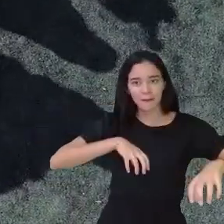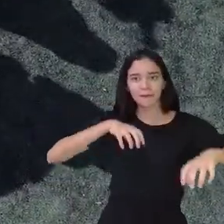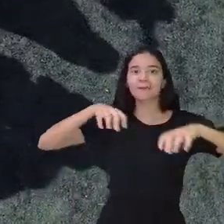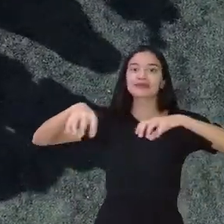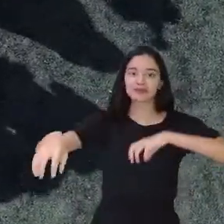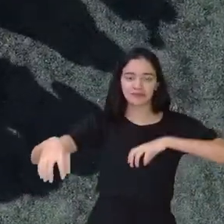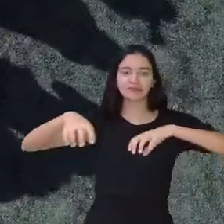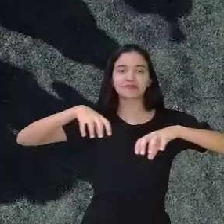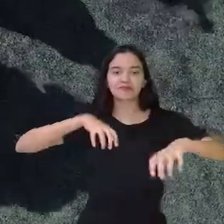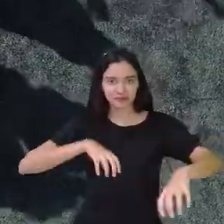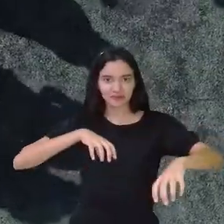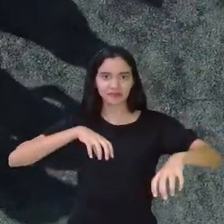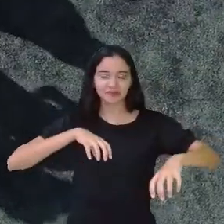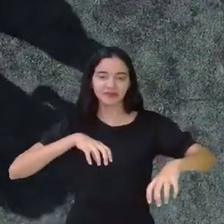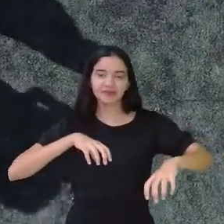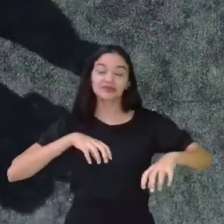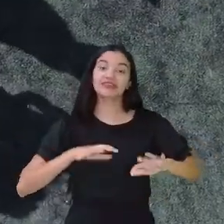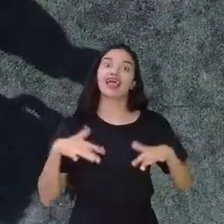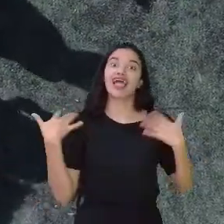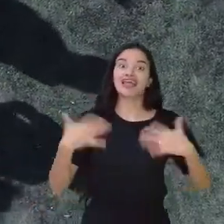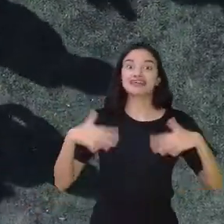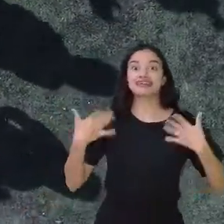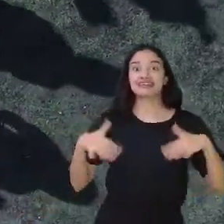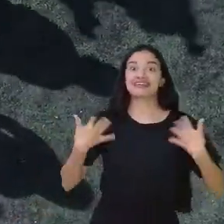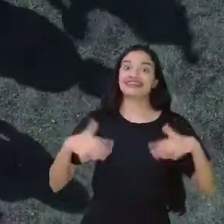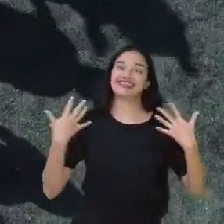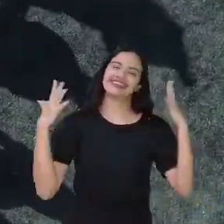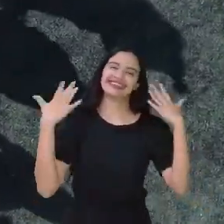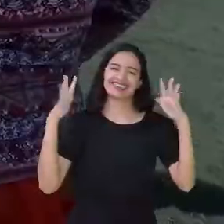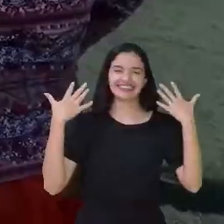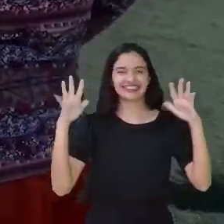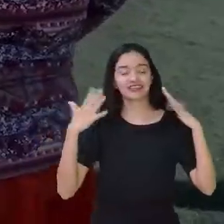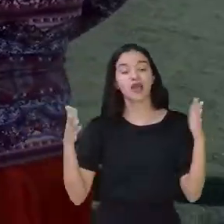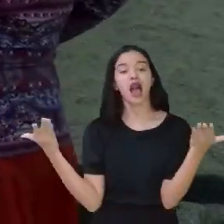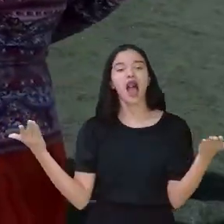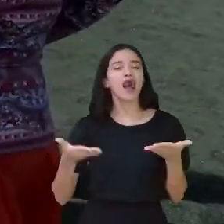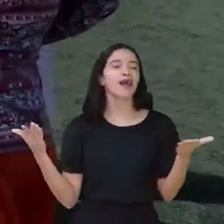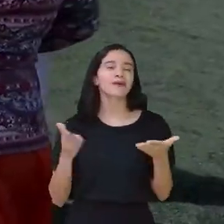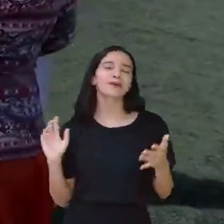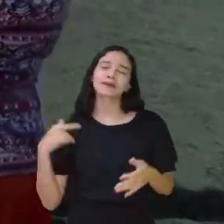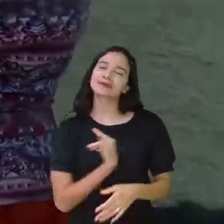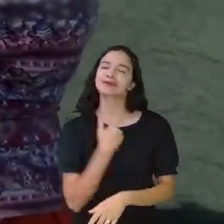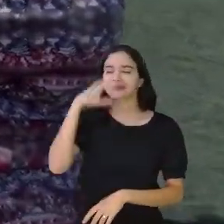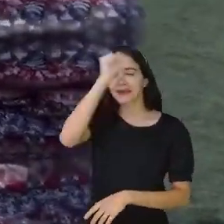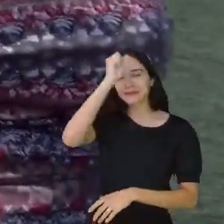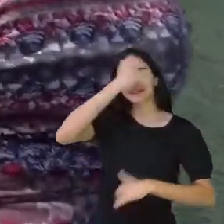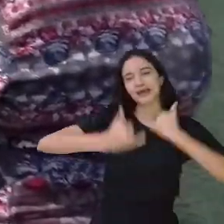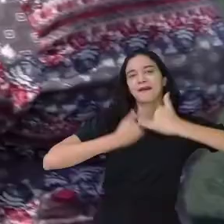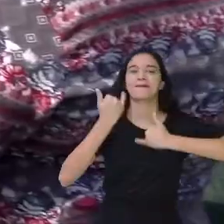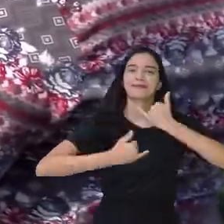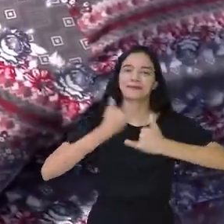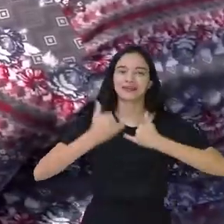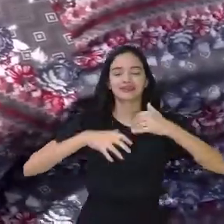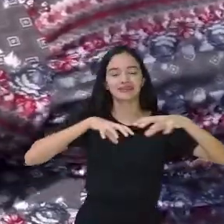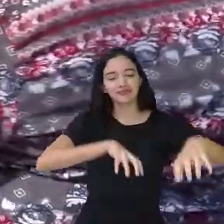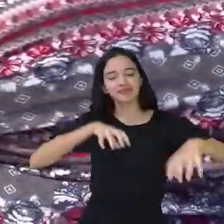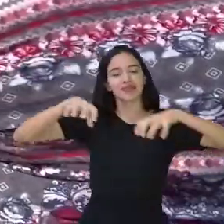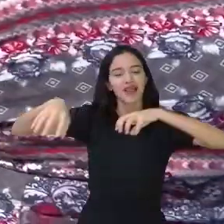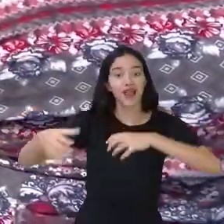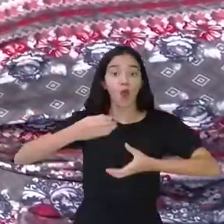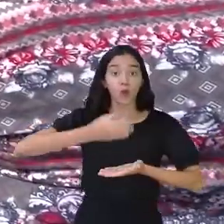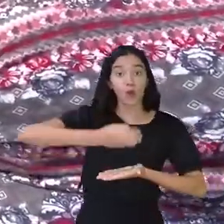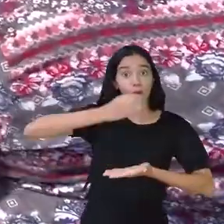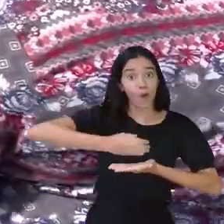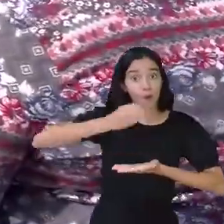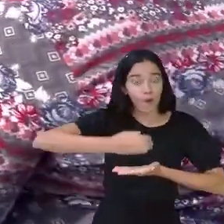fazem zig zig zag agora que a gente aprendeu a brincar de escravos com os copos